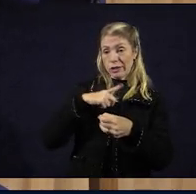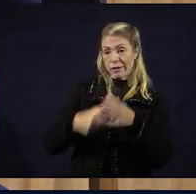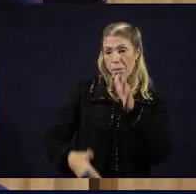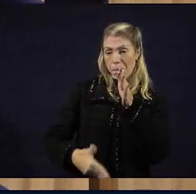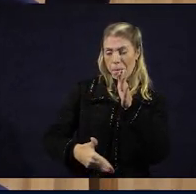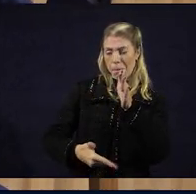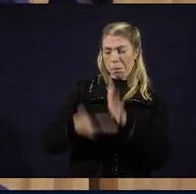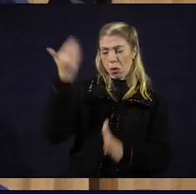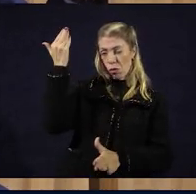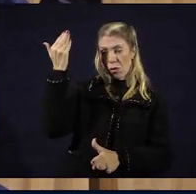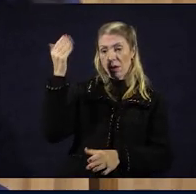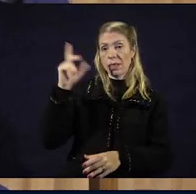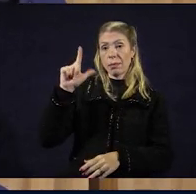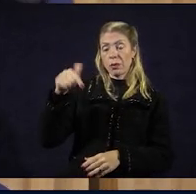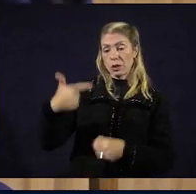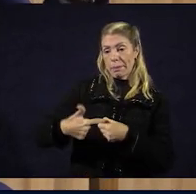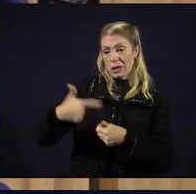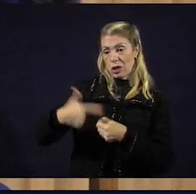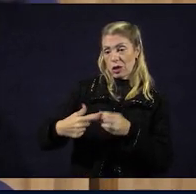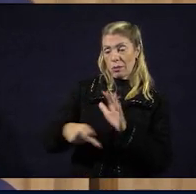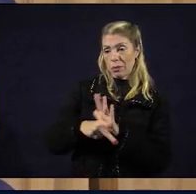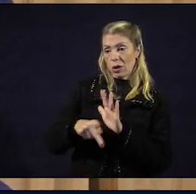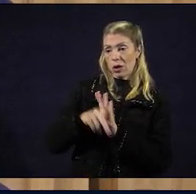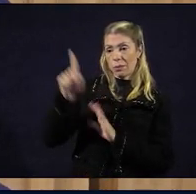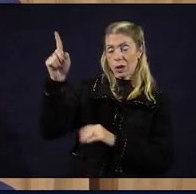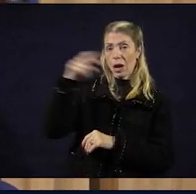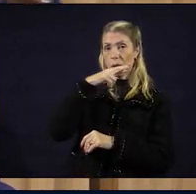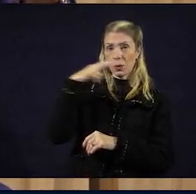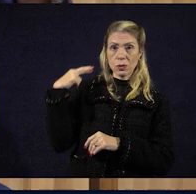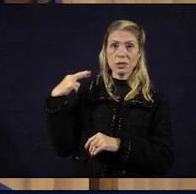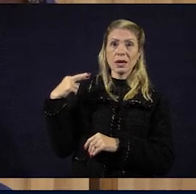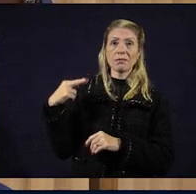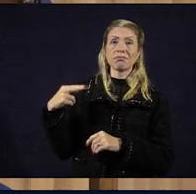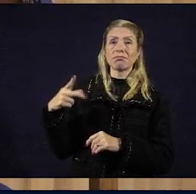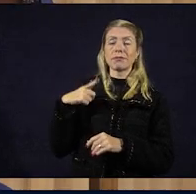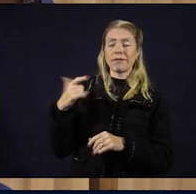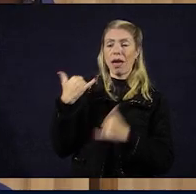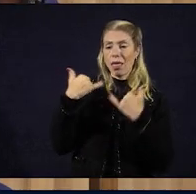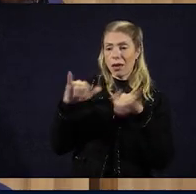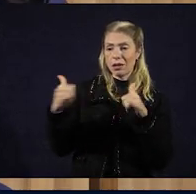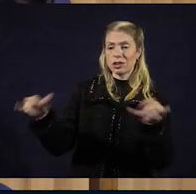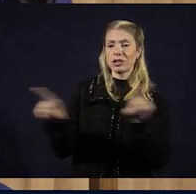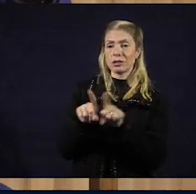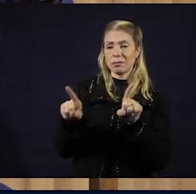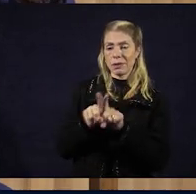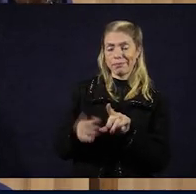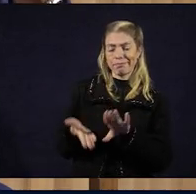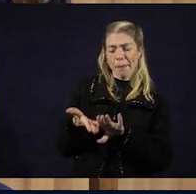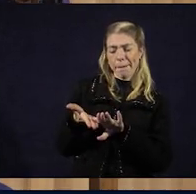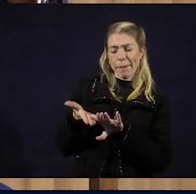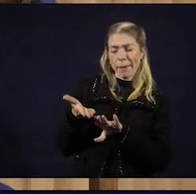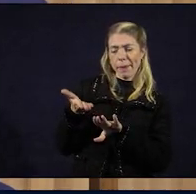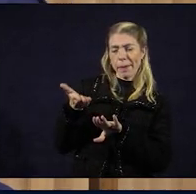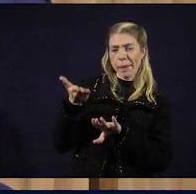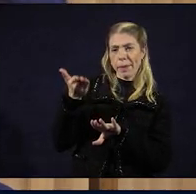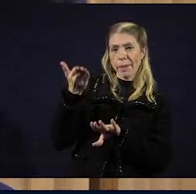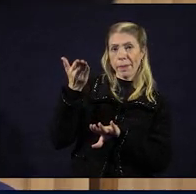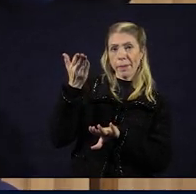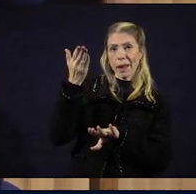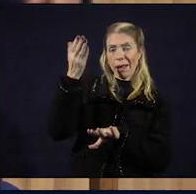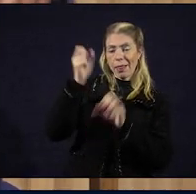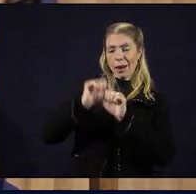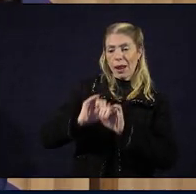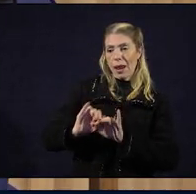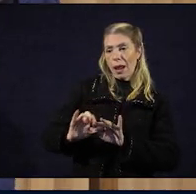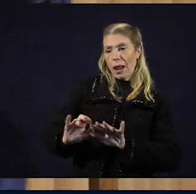aí o petróleo da Rússia começou começando pela energia depois o agrícola é o petróleo da Rússia começou a escoar por